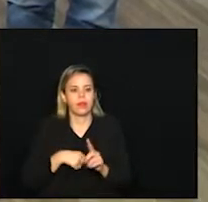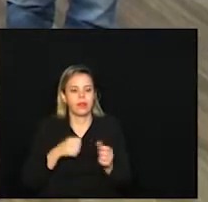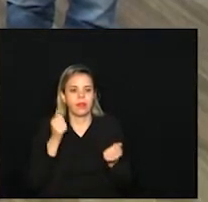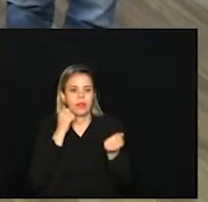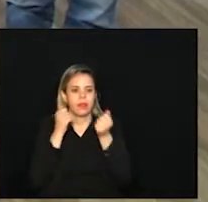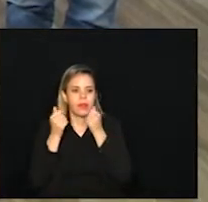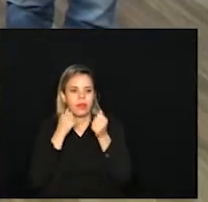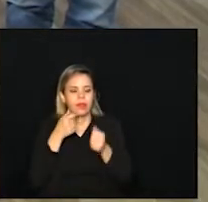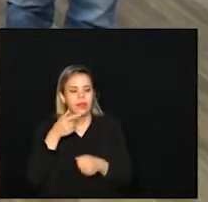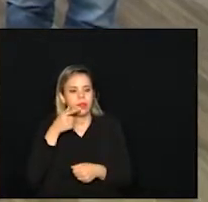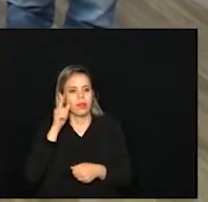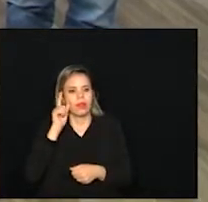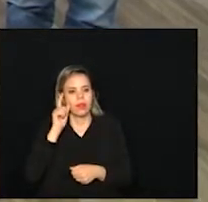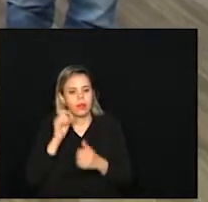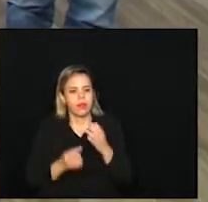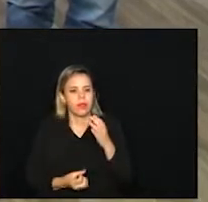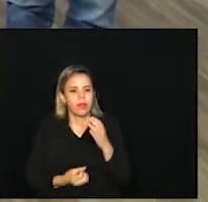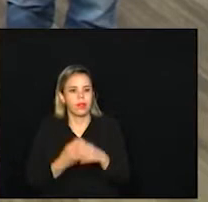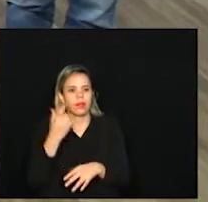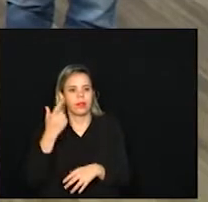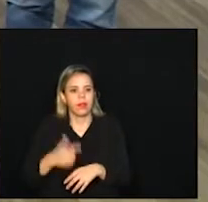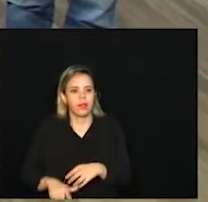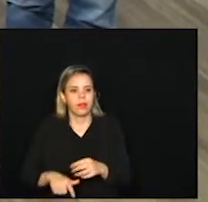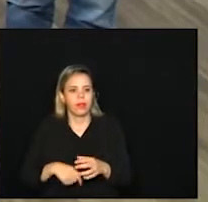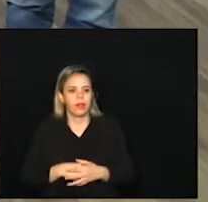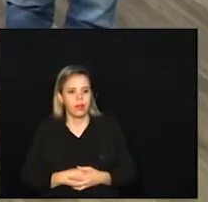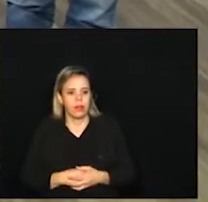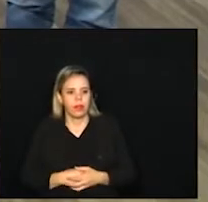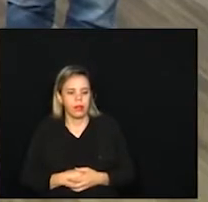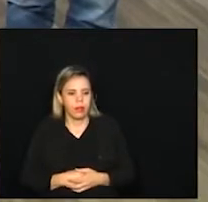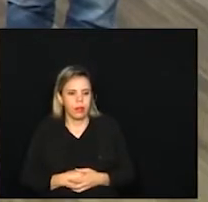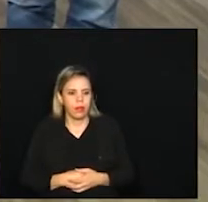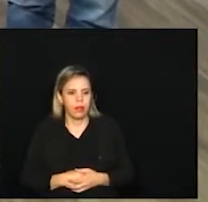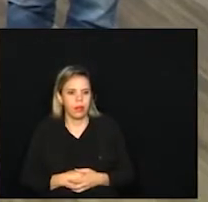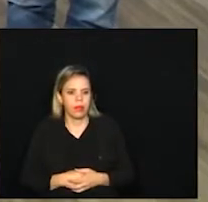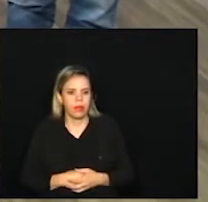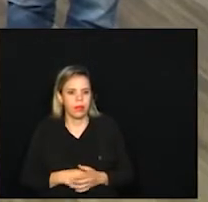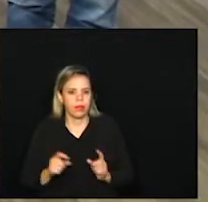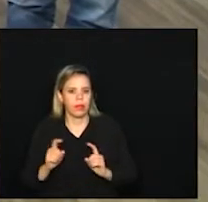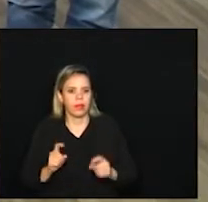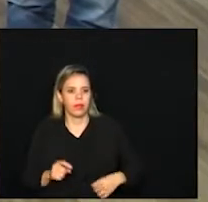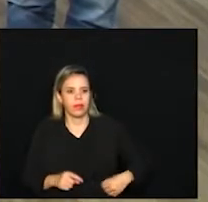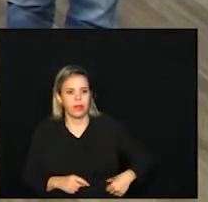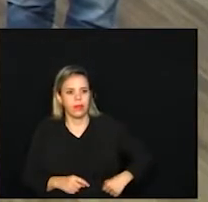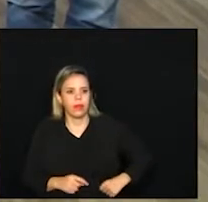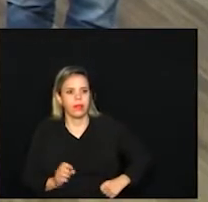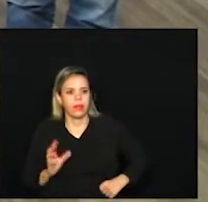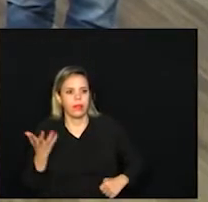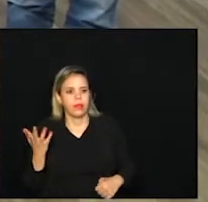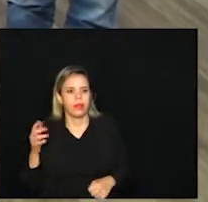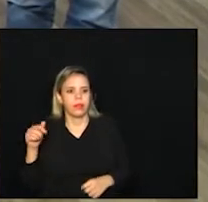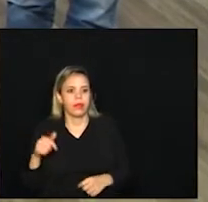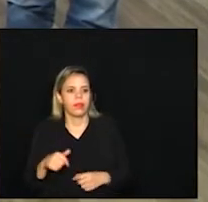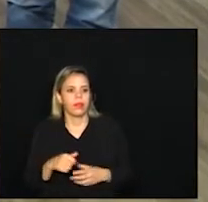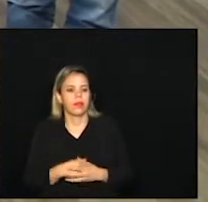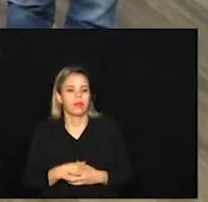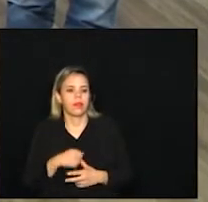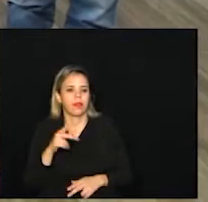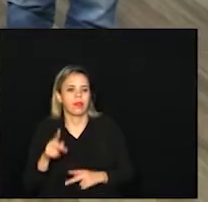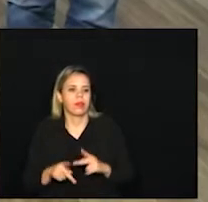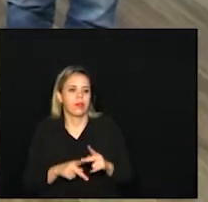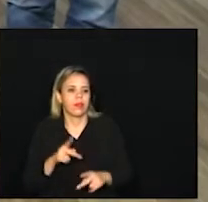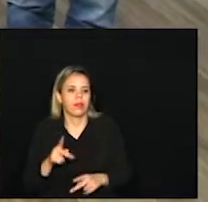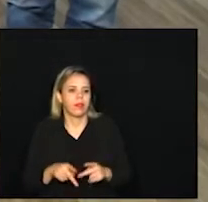mês de Julho e ontem aconteceu mais uma desta vez a reunião aconteceu ali com a